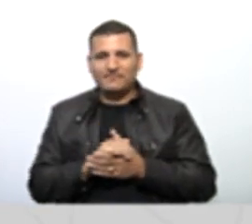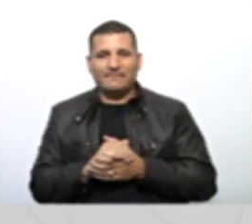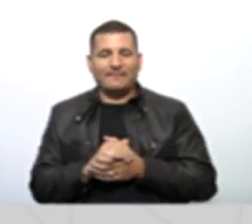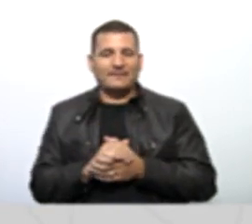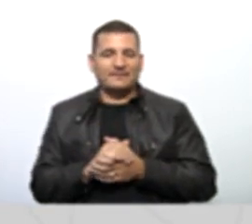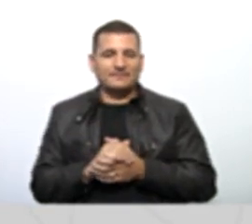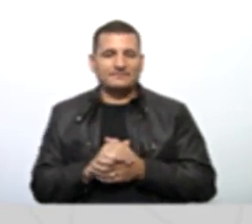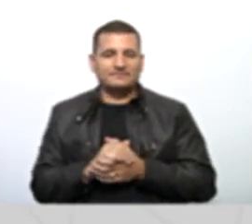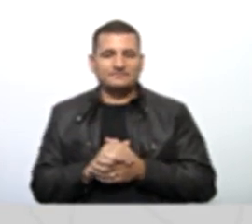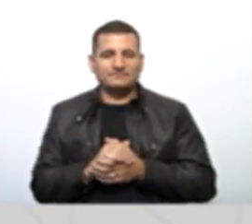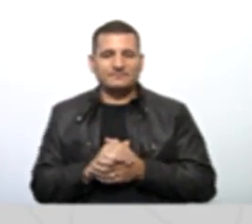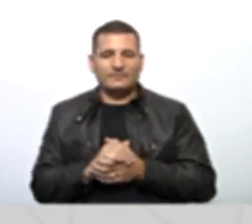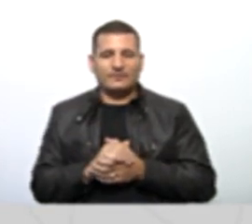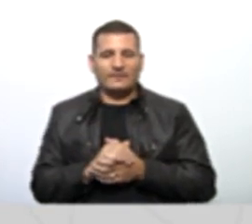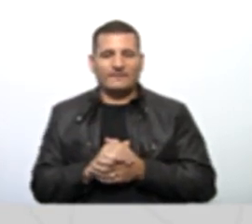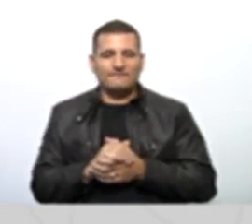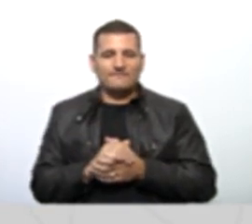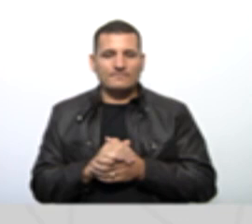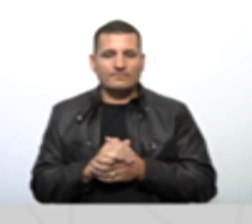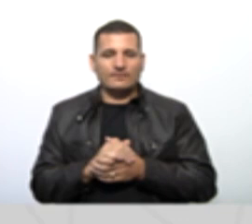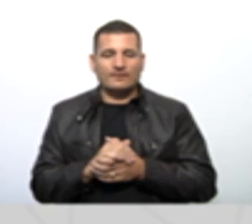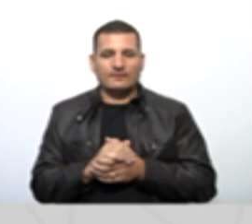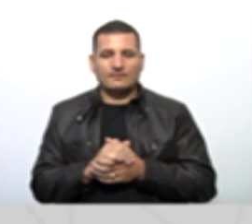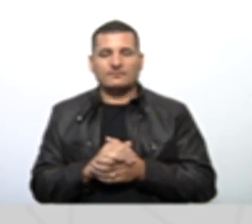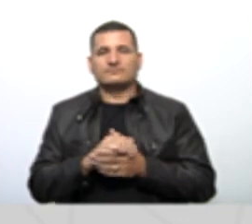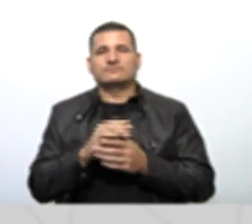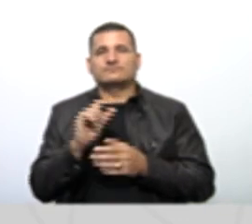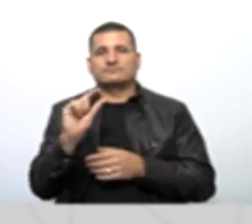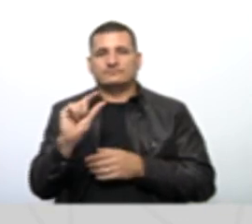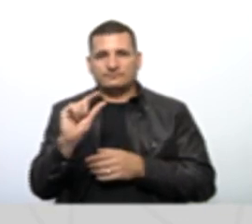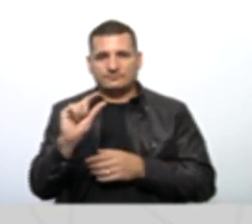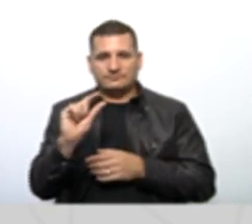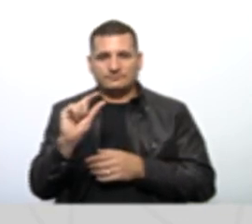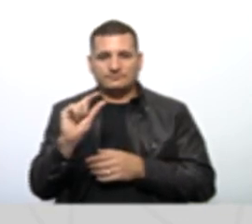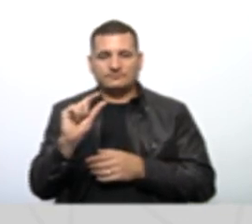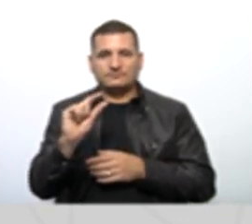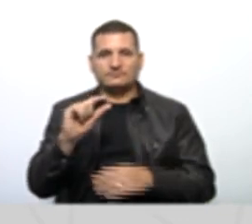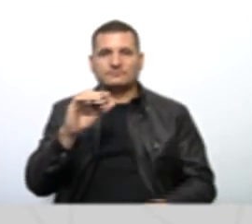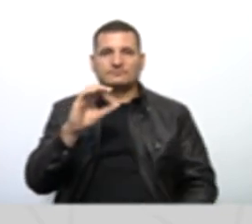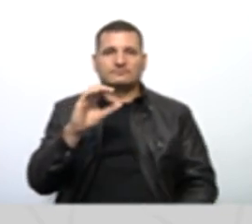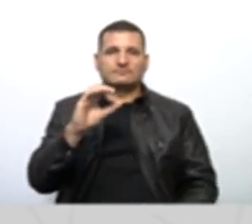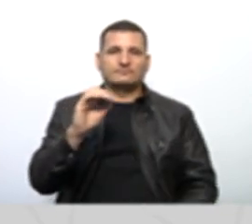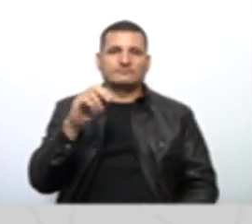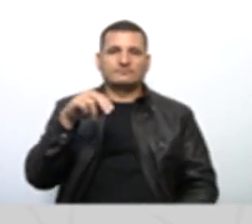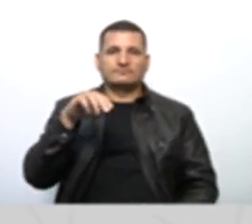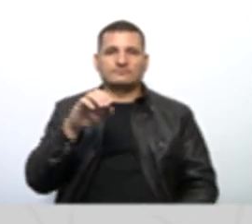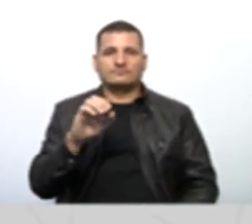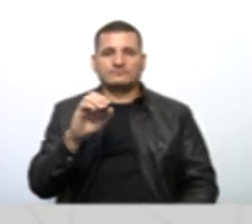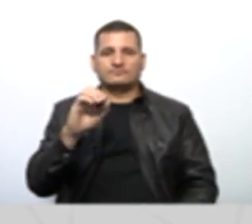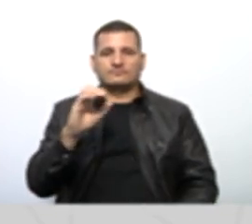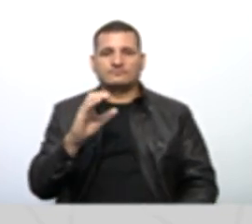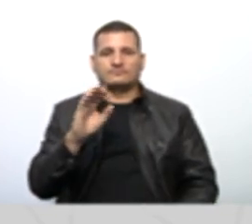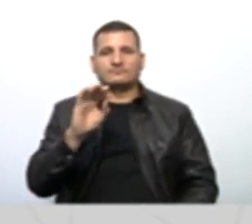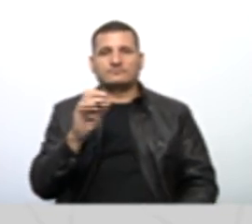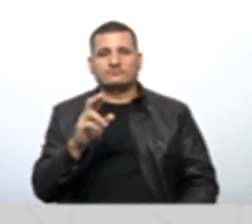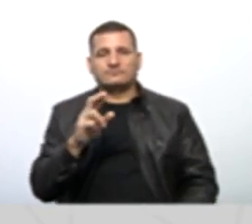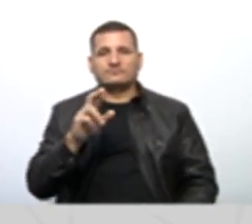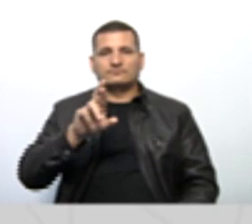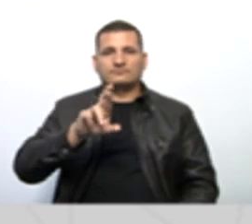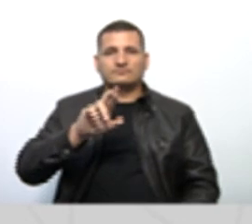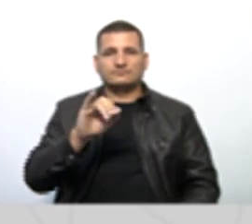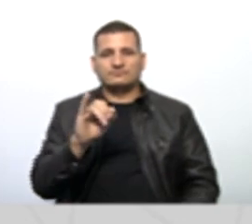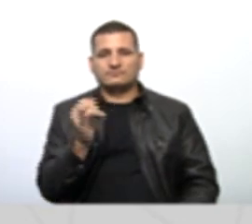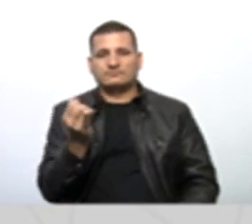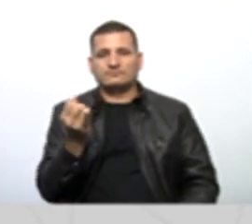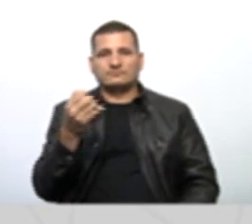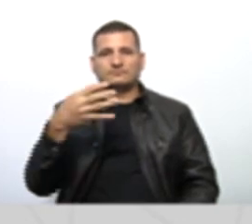prosseguindo pessoal aqui que nós olhamos à nossa figura é o conector rj45 pessoal